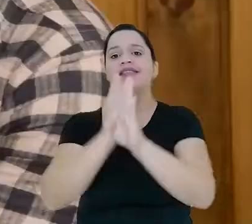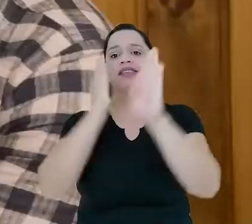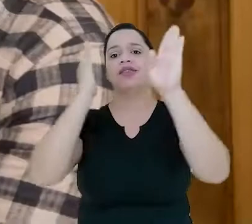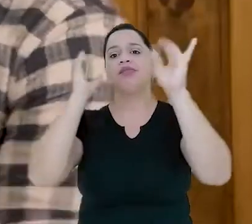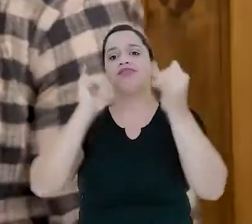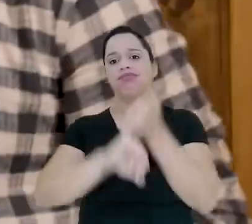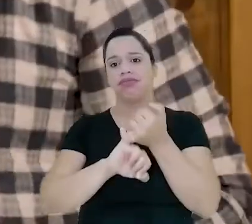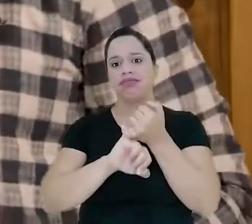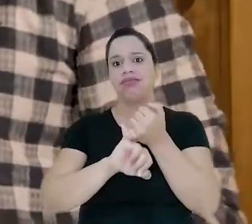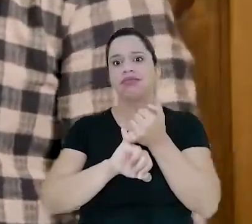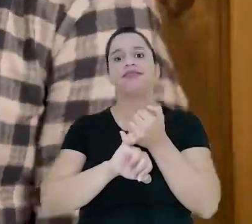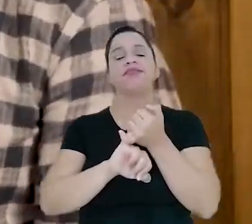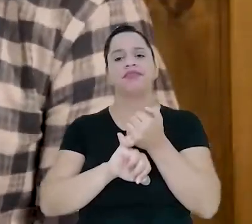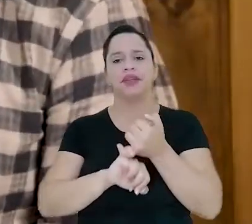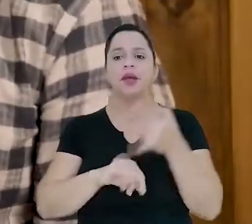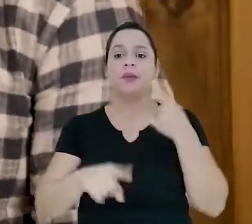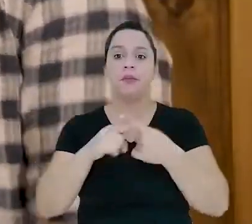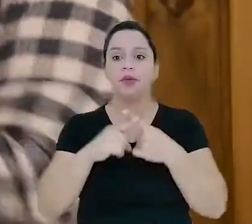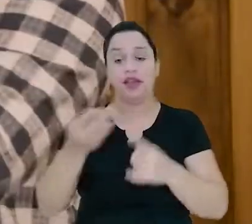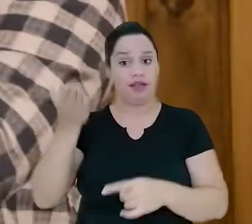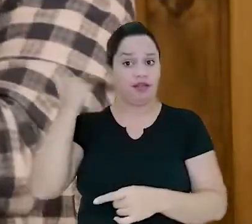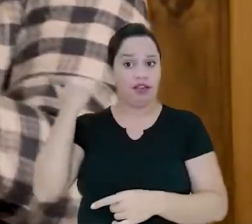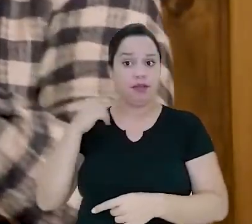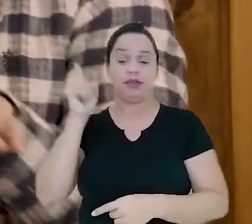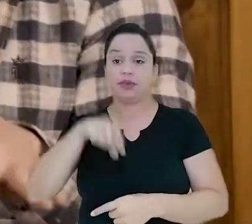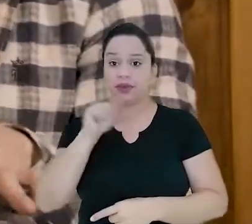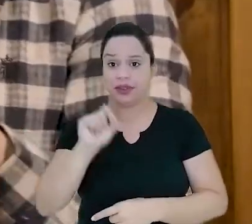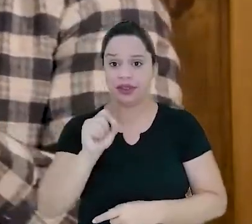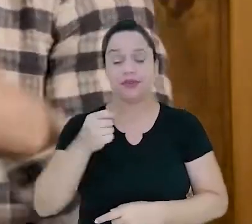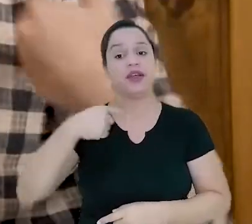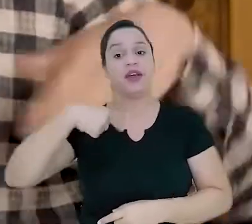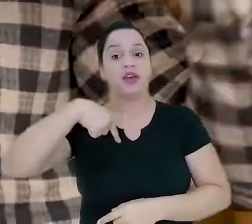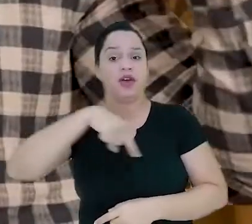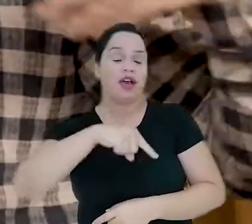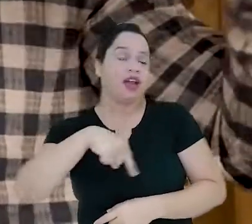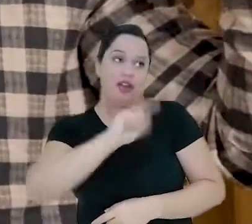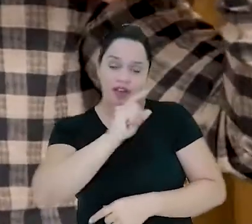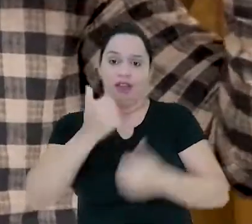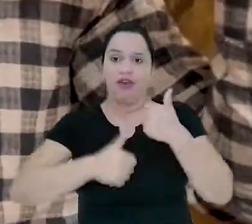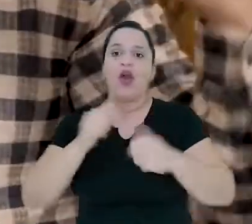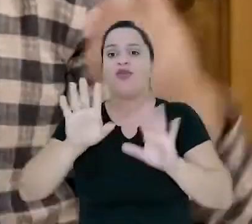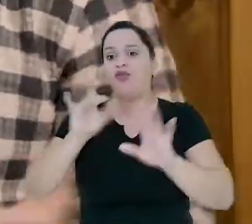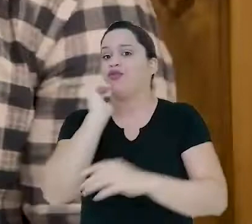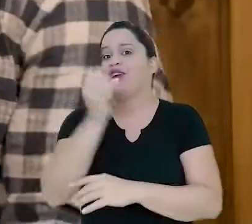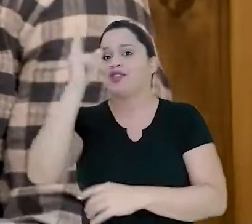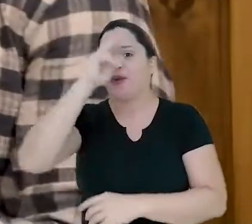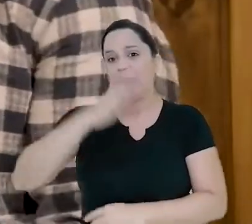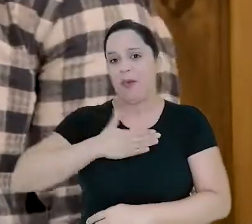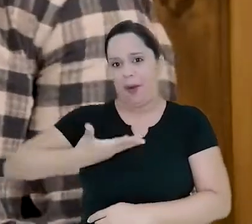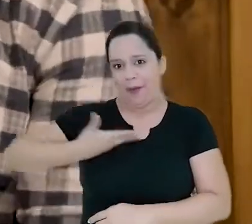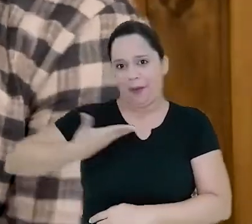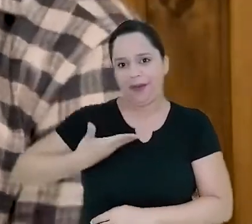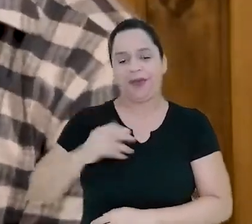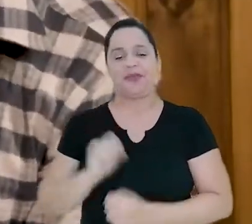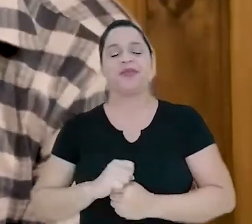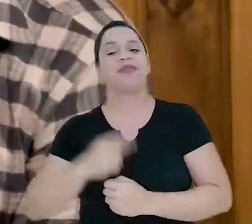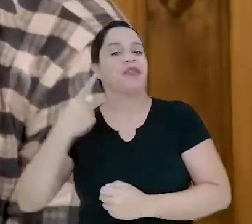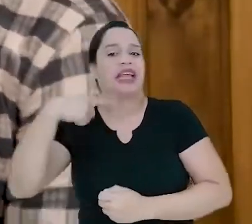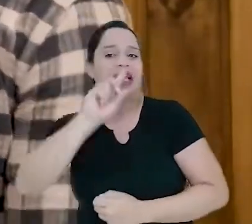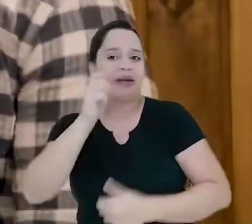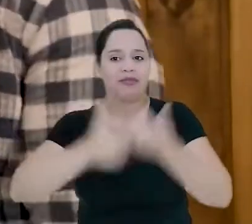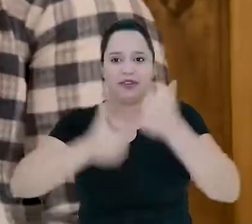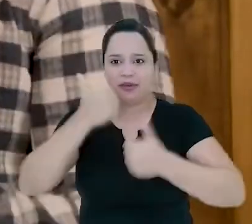anos. Cara, 2021 tá muito louco. Porque antigamente era, vai no futebol. Vou contar umas histórias de uns amigos meus. Tinha uns amigos meus que iam no